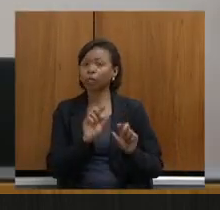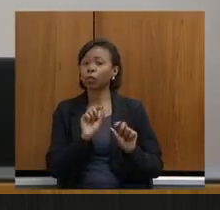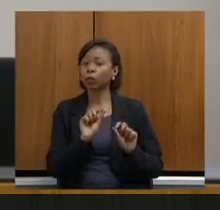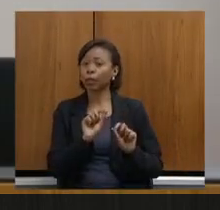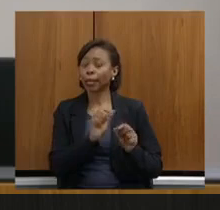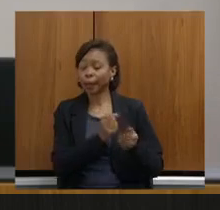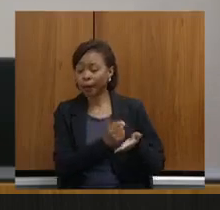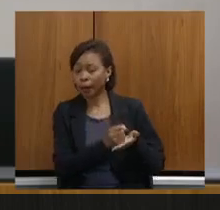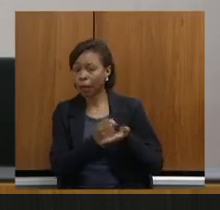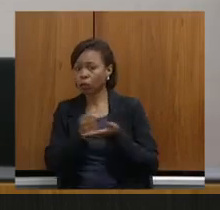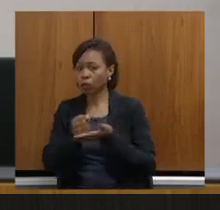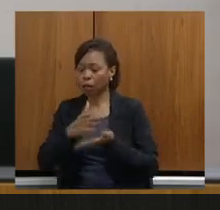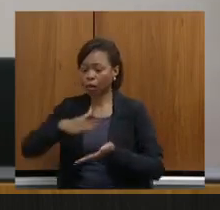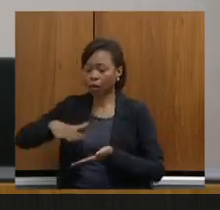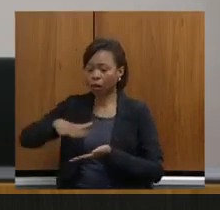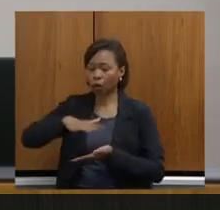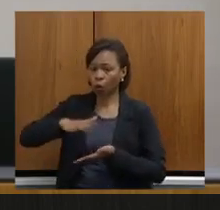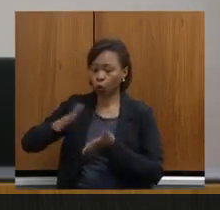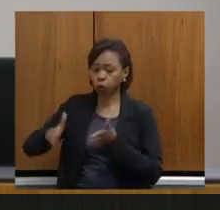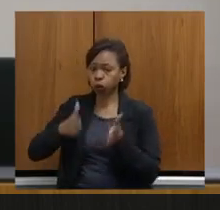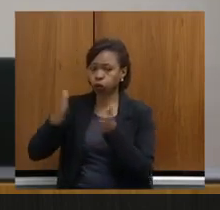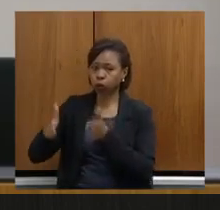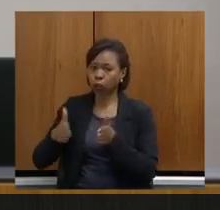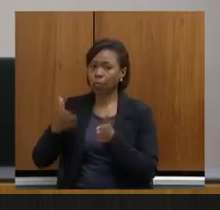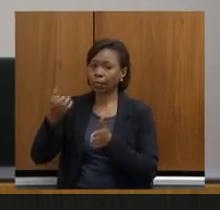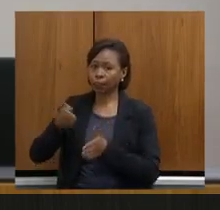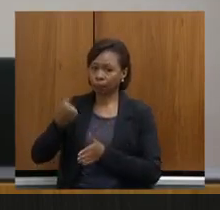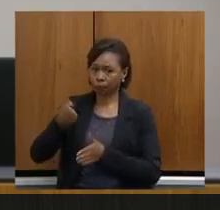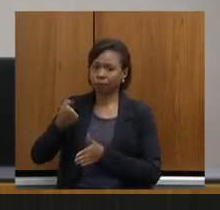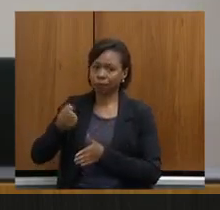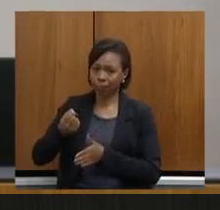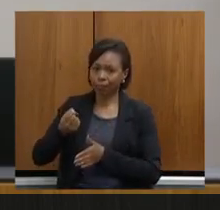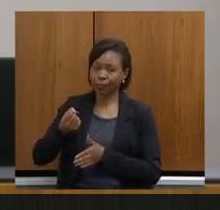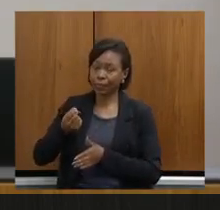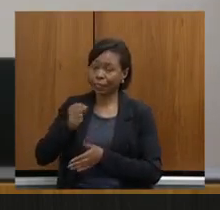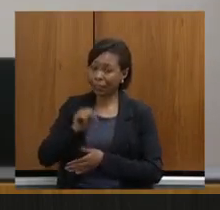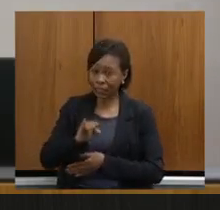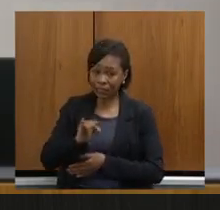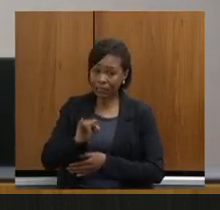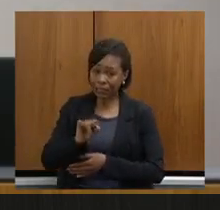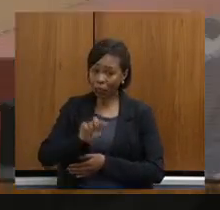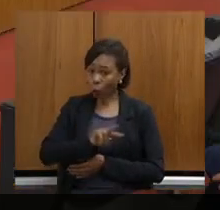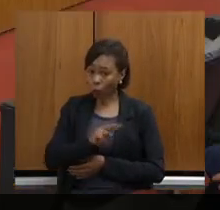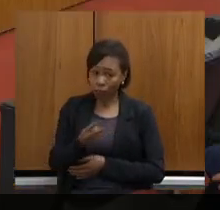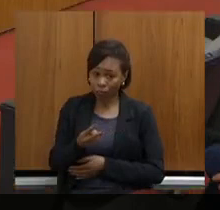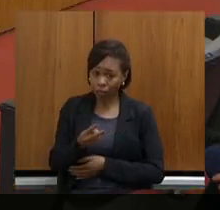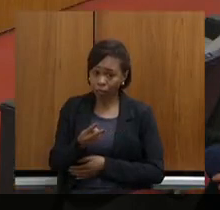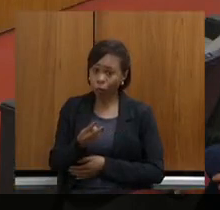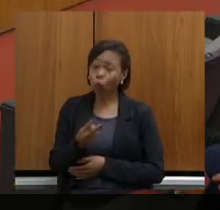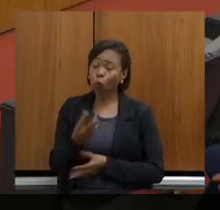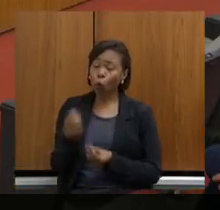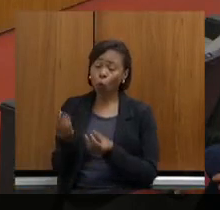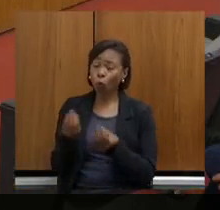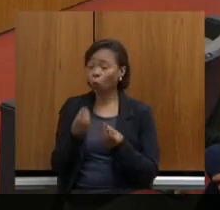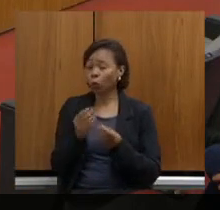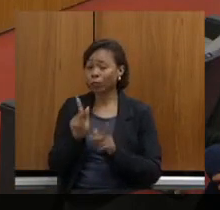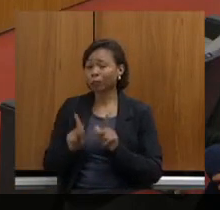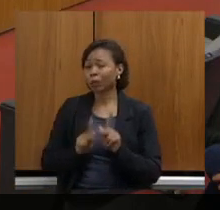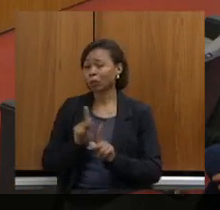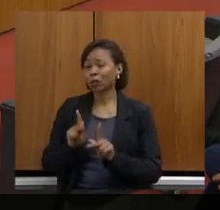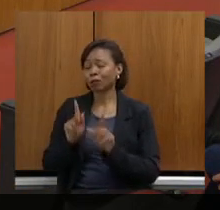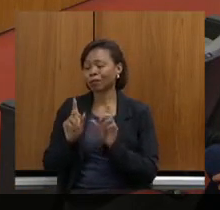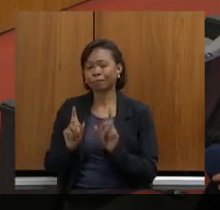ajudar o setor produtivo de leite que do contrário muitos deixaram a cadeia muitos